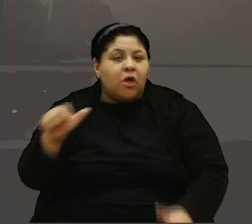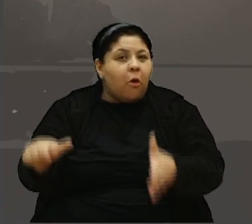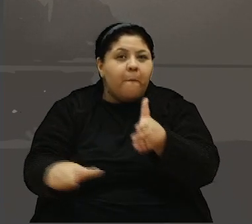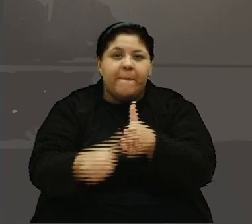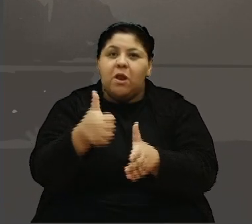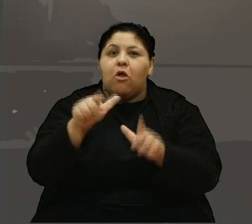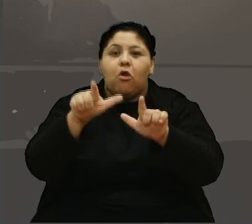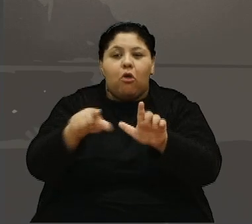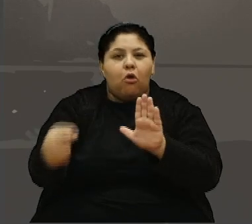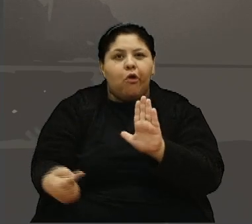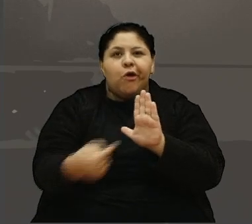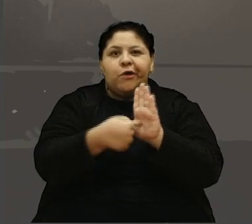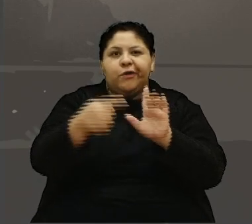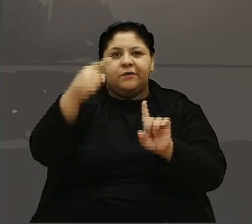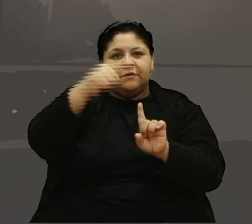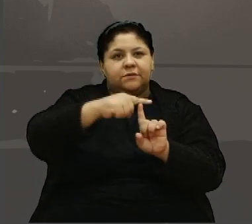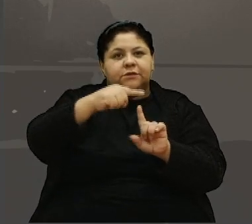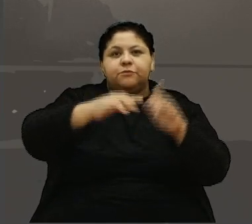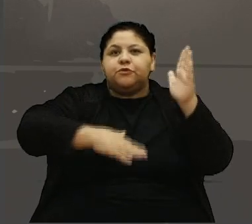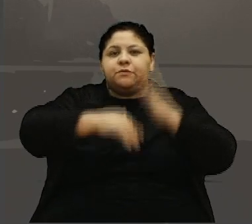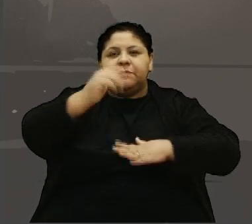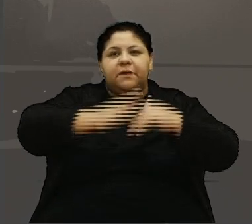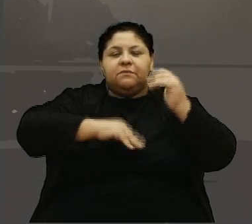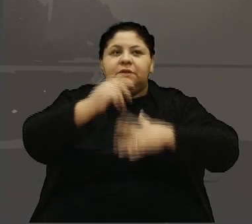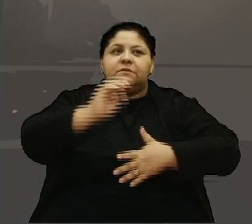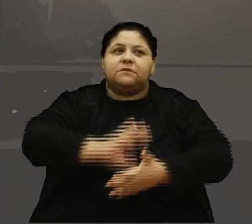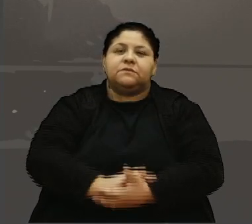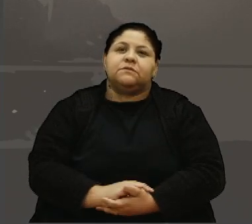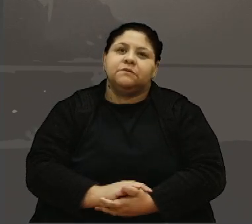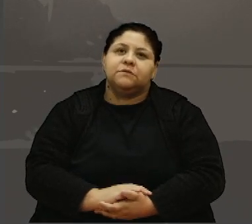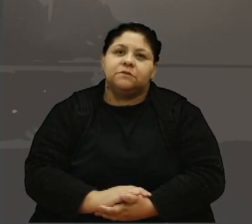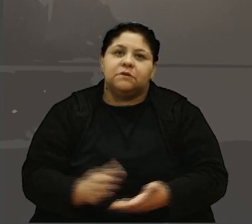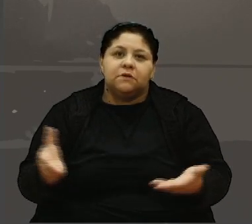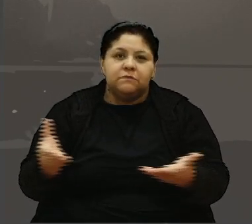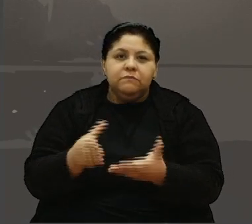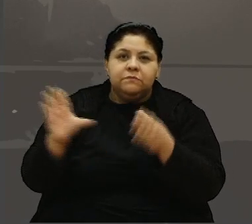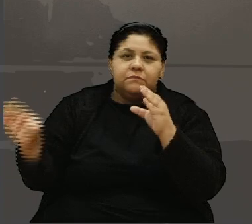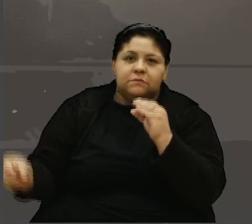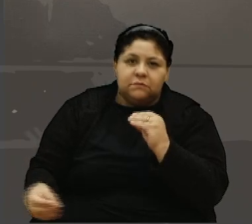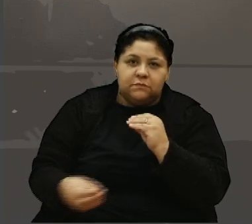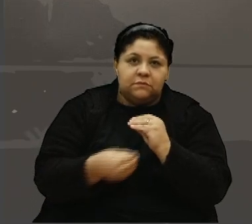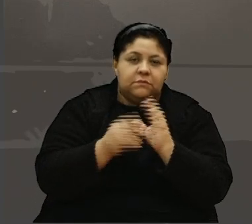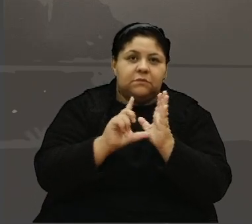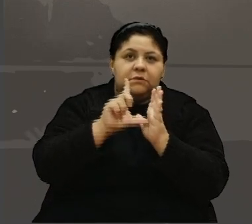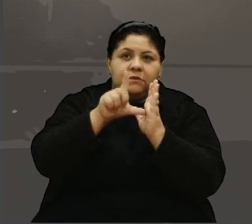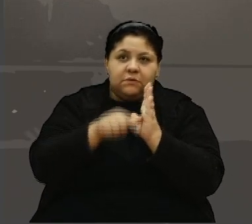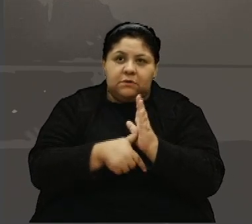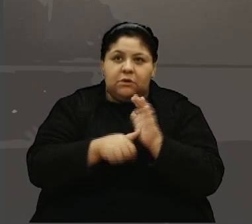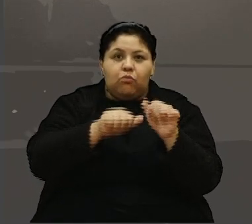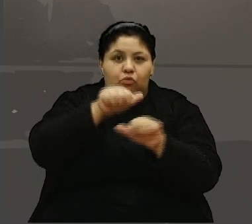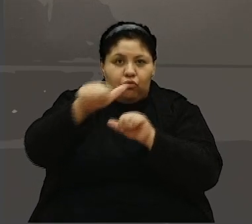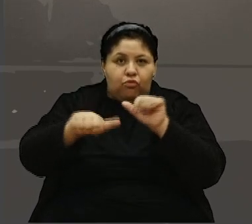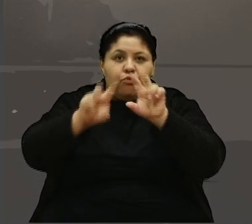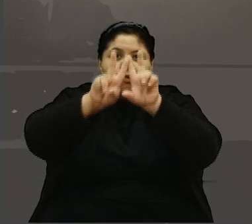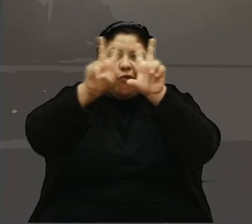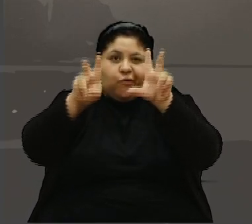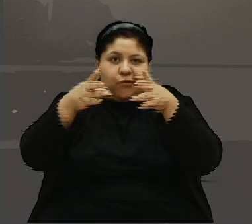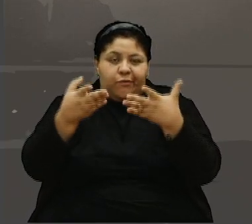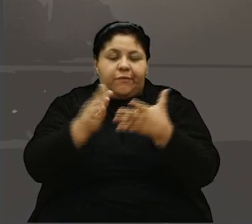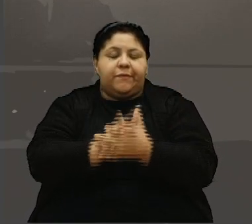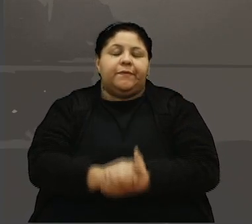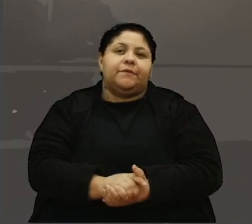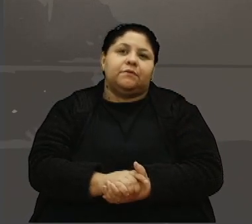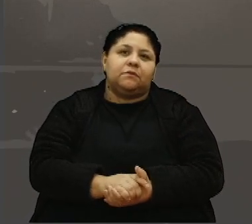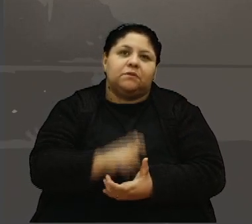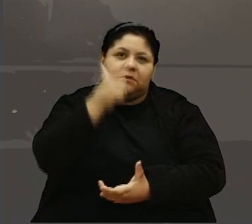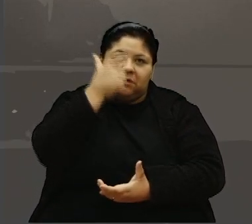denunciar esse tipo de prática. Vou lhe conceder a parte, depois eu quero entrar em um assunto que diz respeito a isso ainda, mas